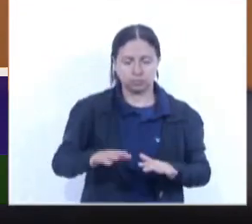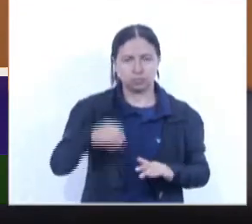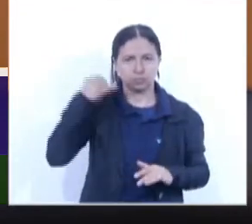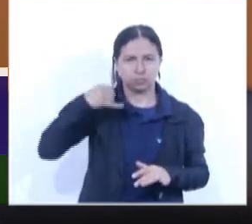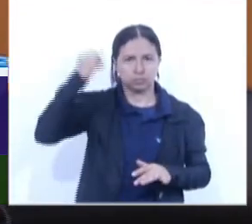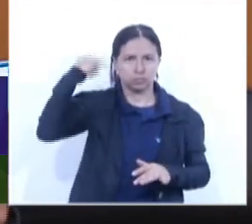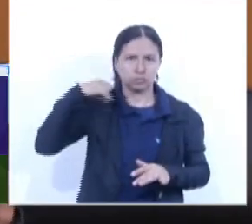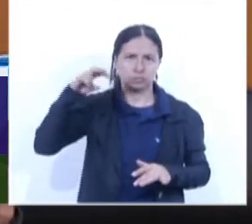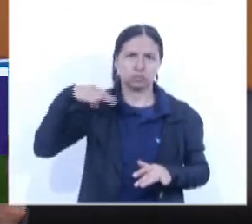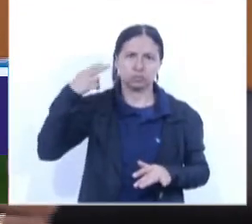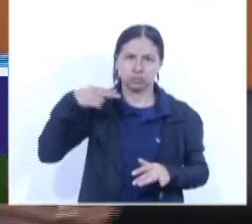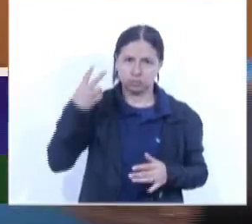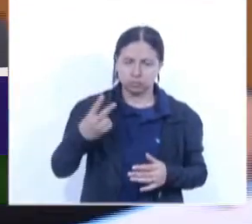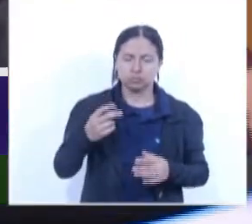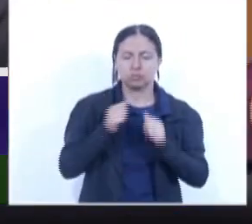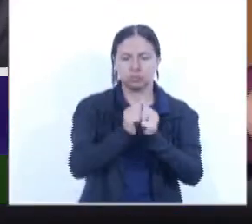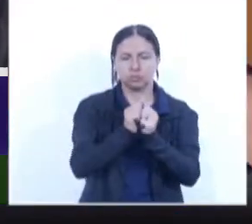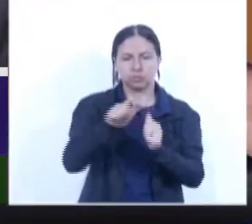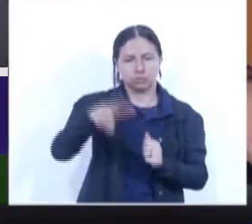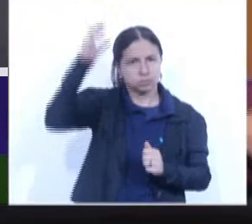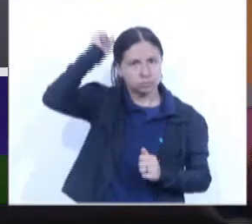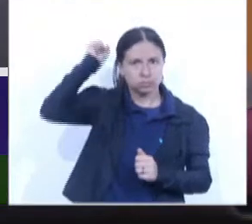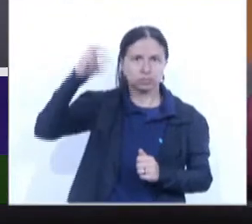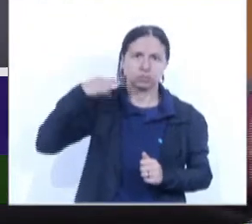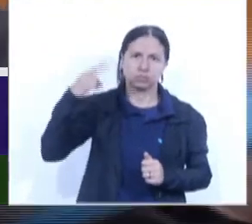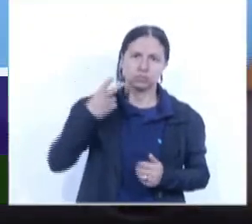Ferraz membro vereadora Lisa